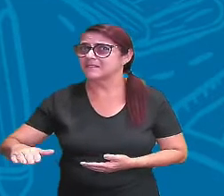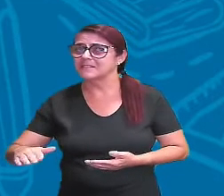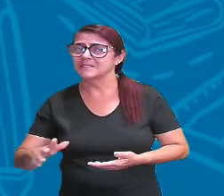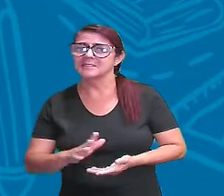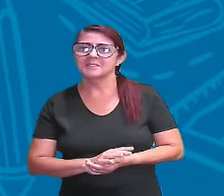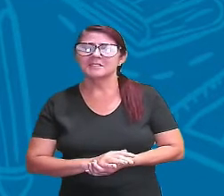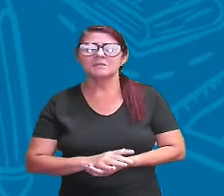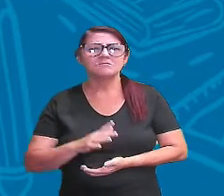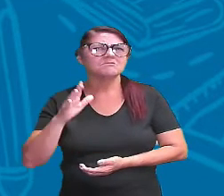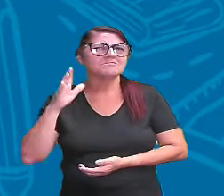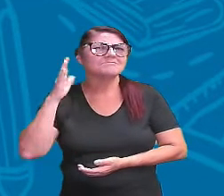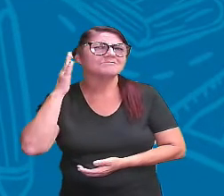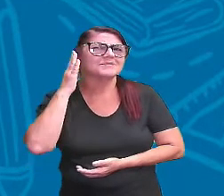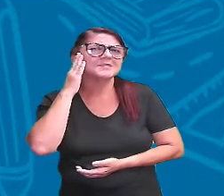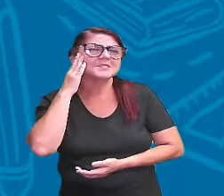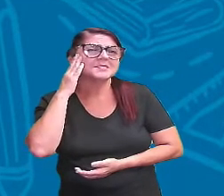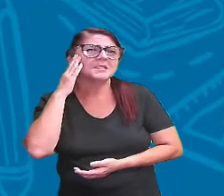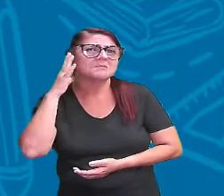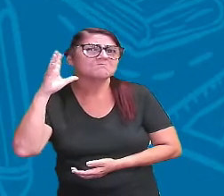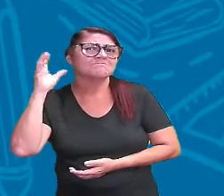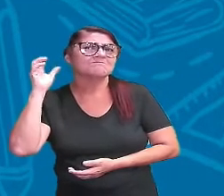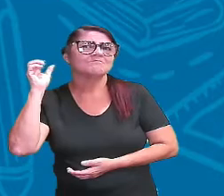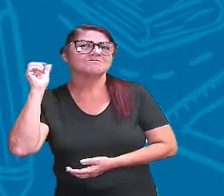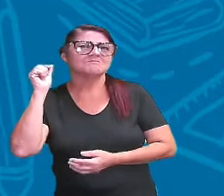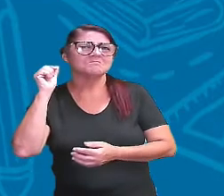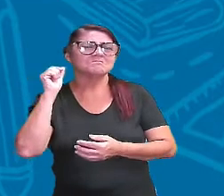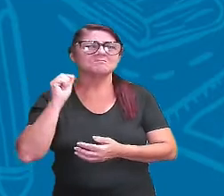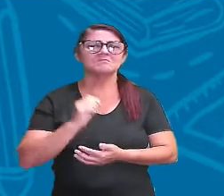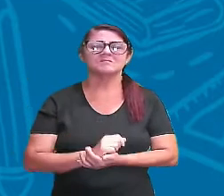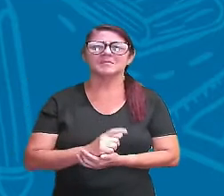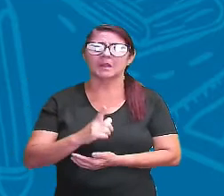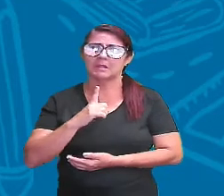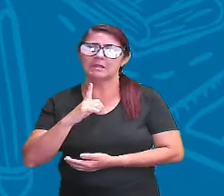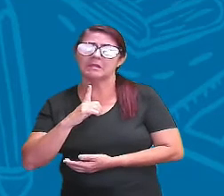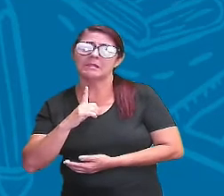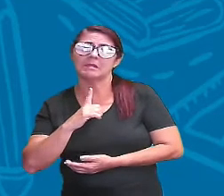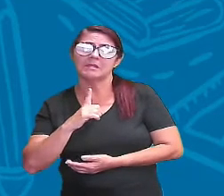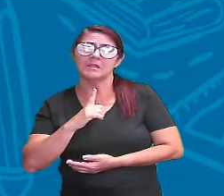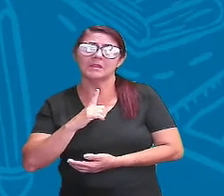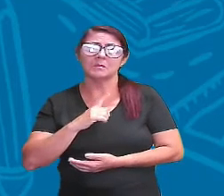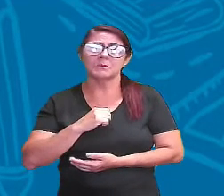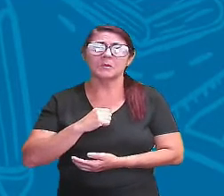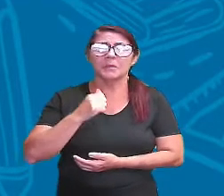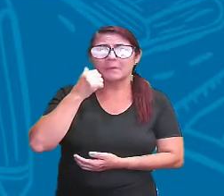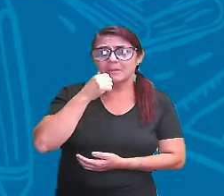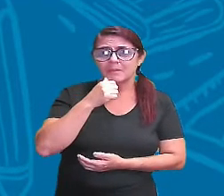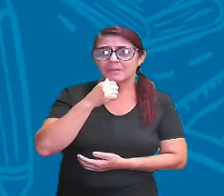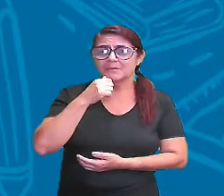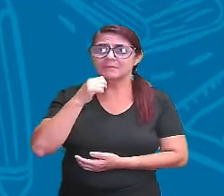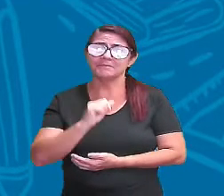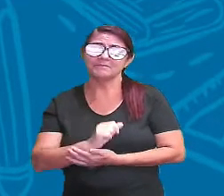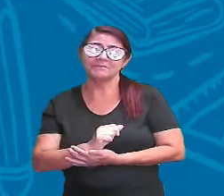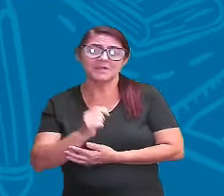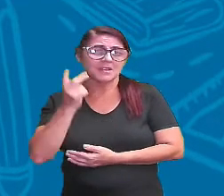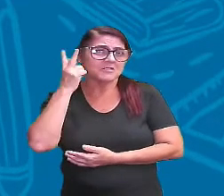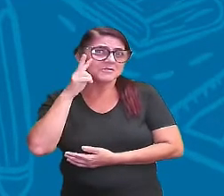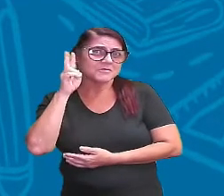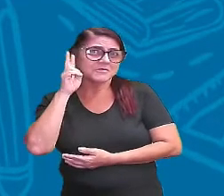gente escuta. Então vejam só, temos aqui ó, um conto sobre a Branca de Neve. Quem já escutou essa